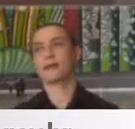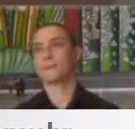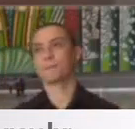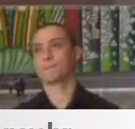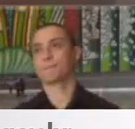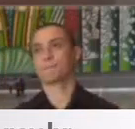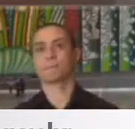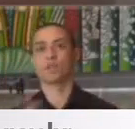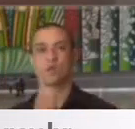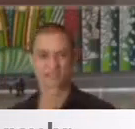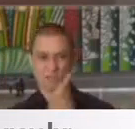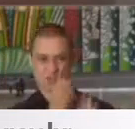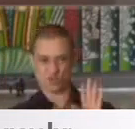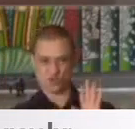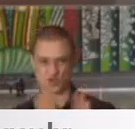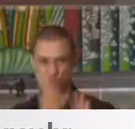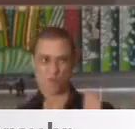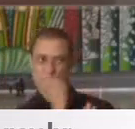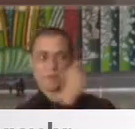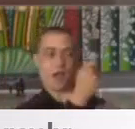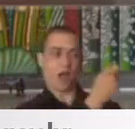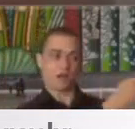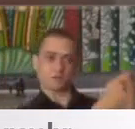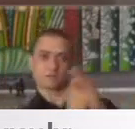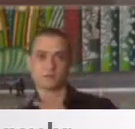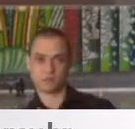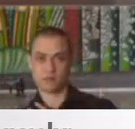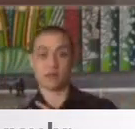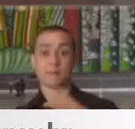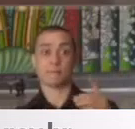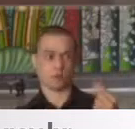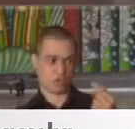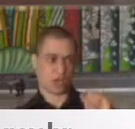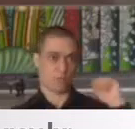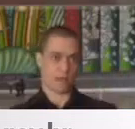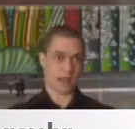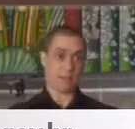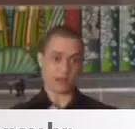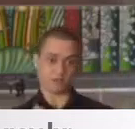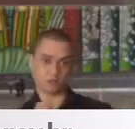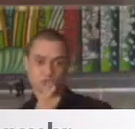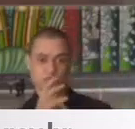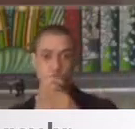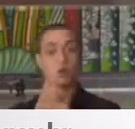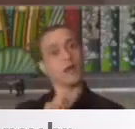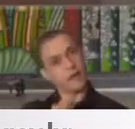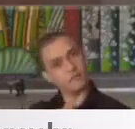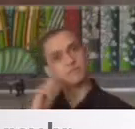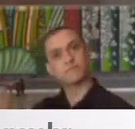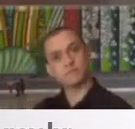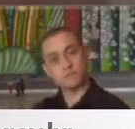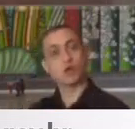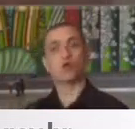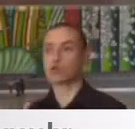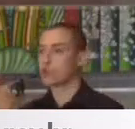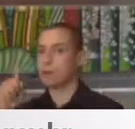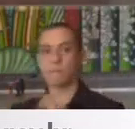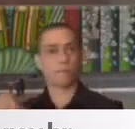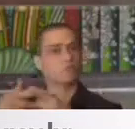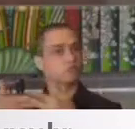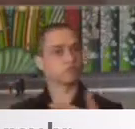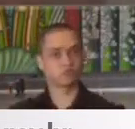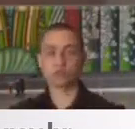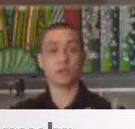Não é uma moratória, ou seja, este valor mais adiante será pago, evidentemente, pelo governo do Estado de São Paulo. Neste momento, os recursos serão